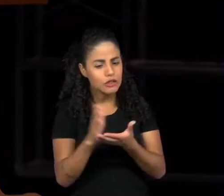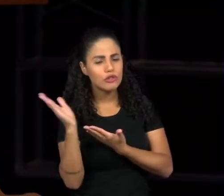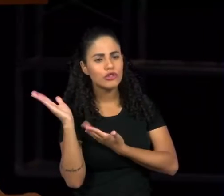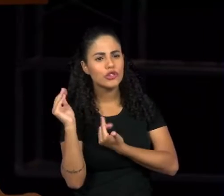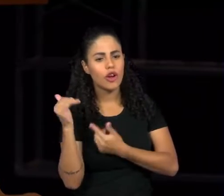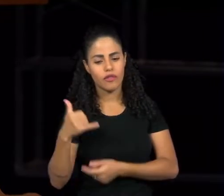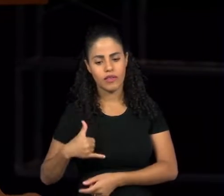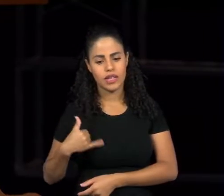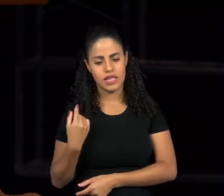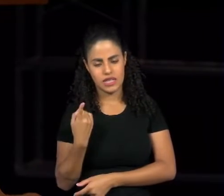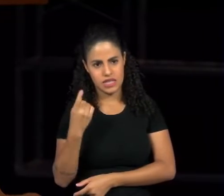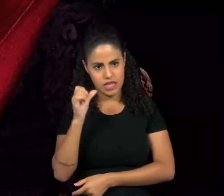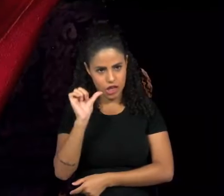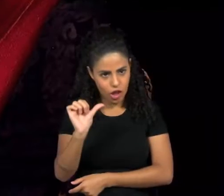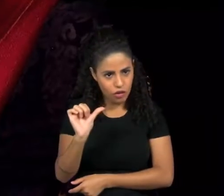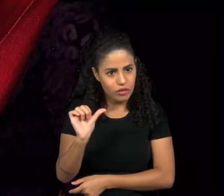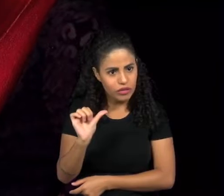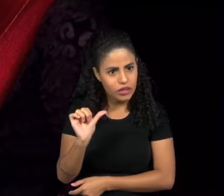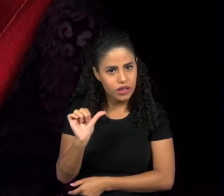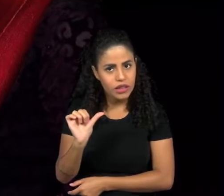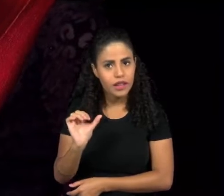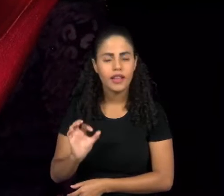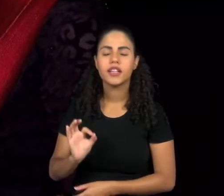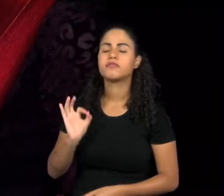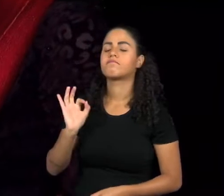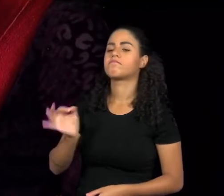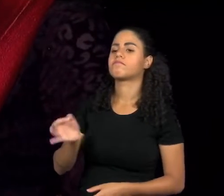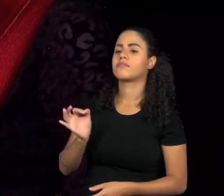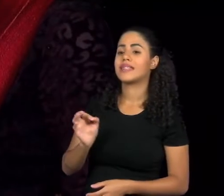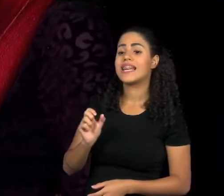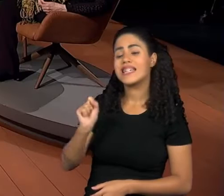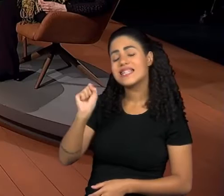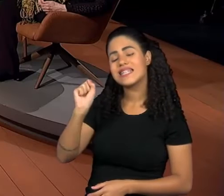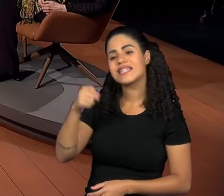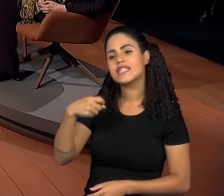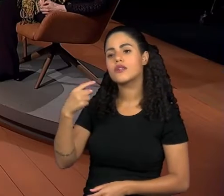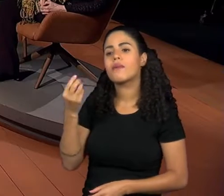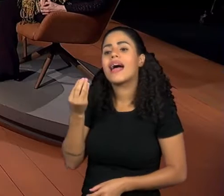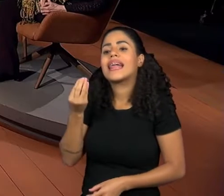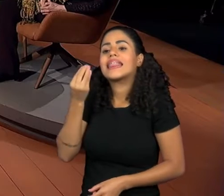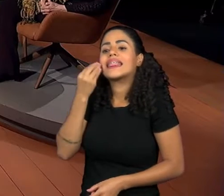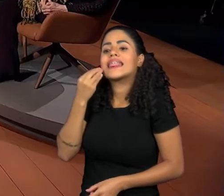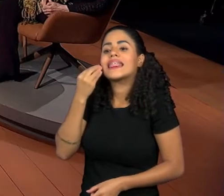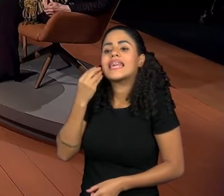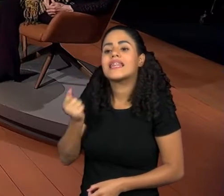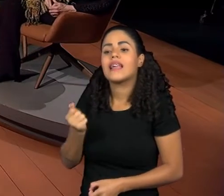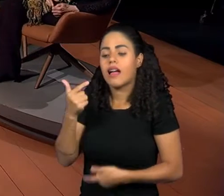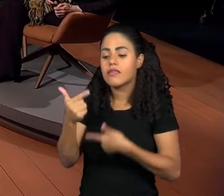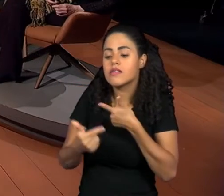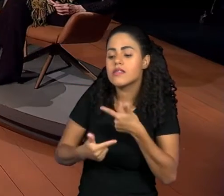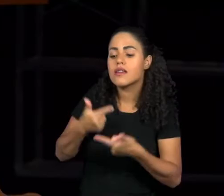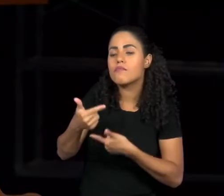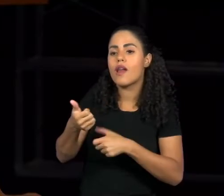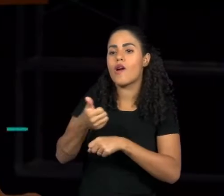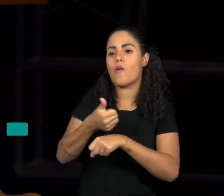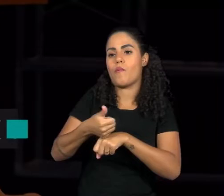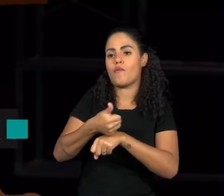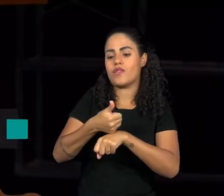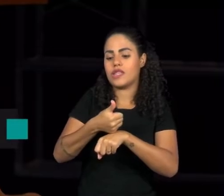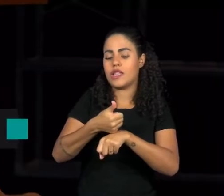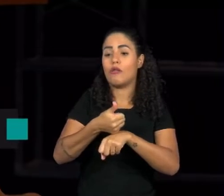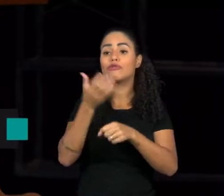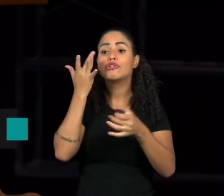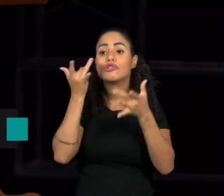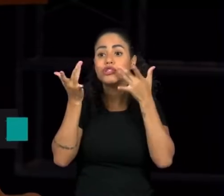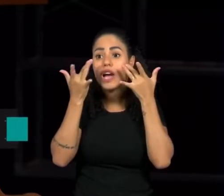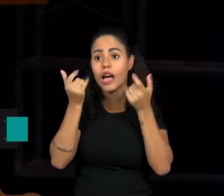aos 19 anos de idade. Que era uma forma também de poder fazer teatro mais cedo. Tanto que você se